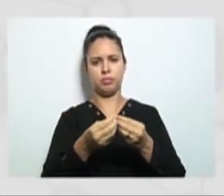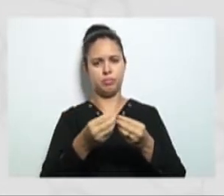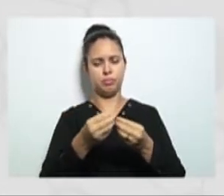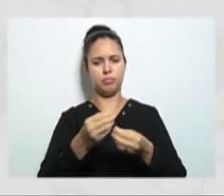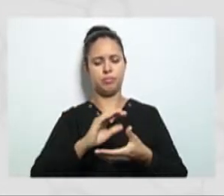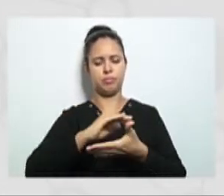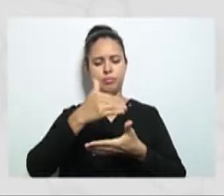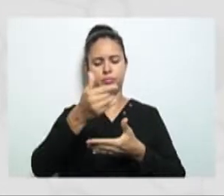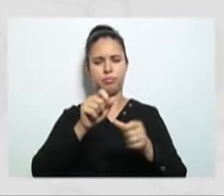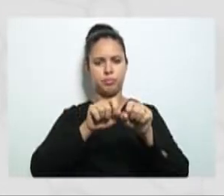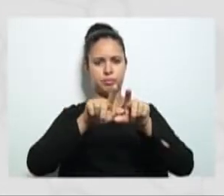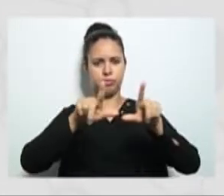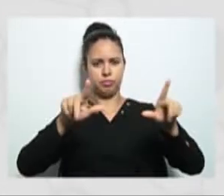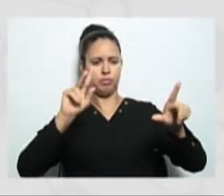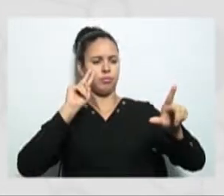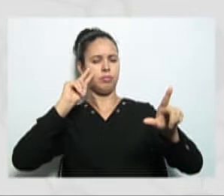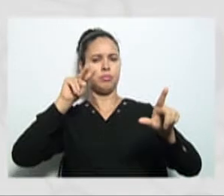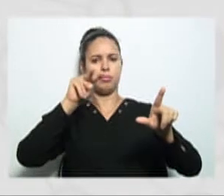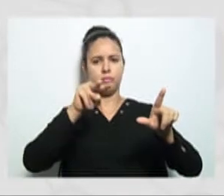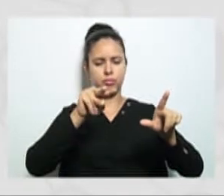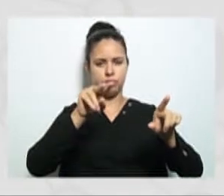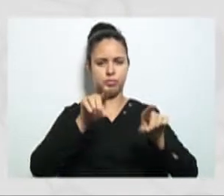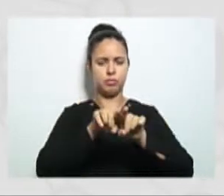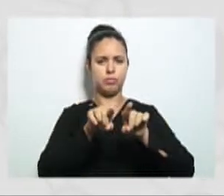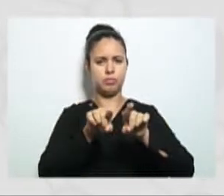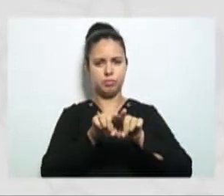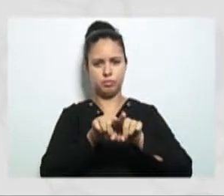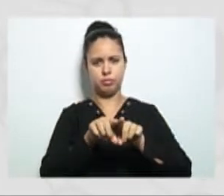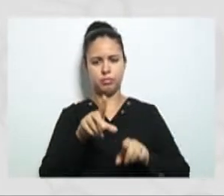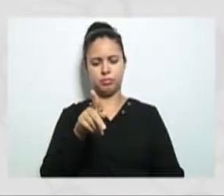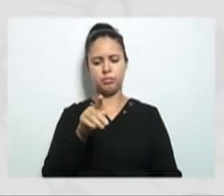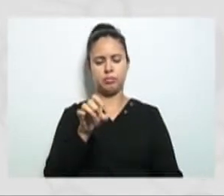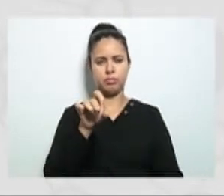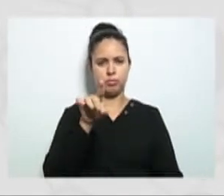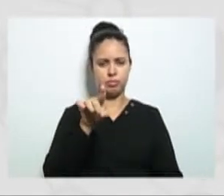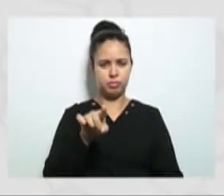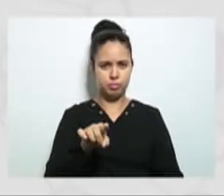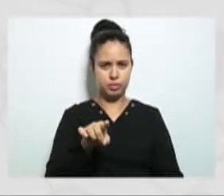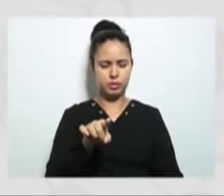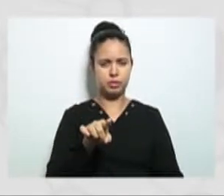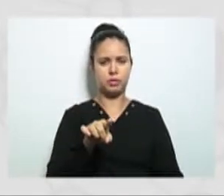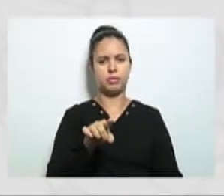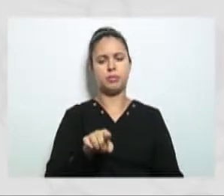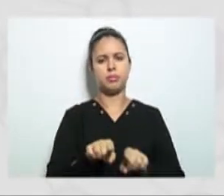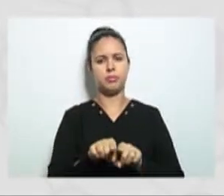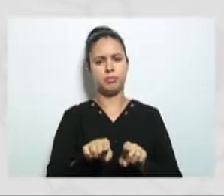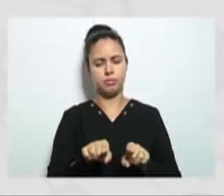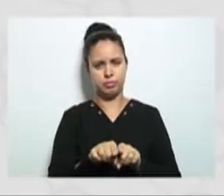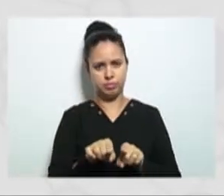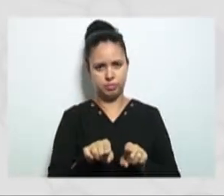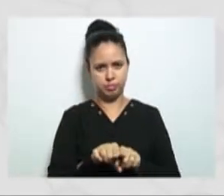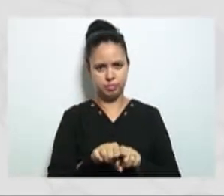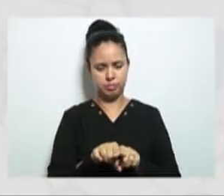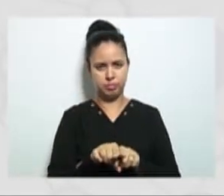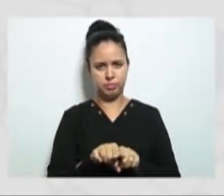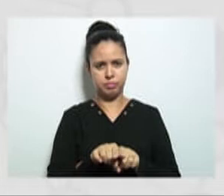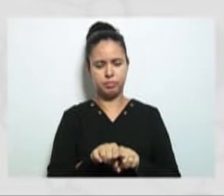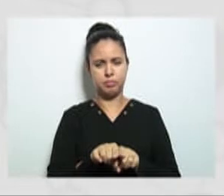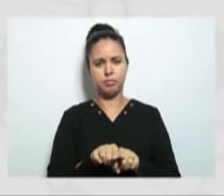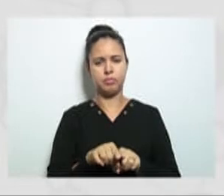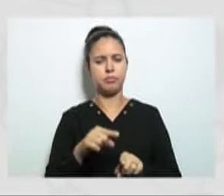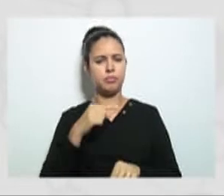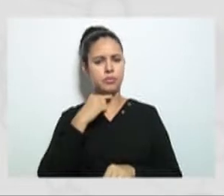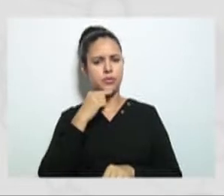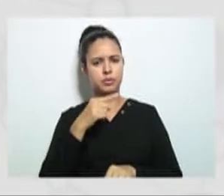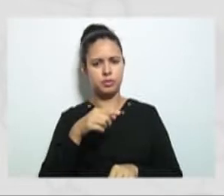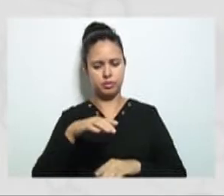olhos. Tem que ter apoio para os pés e pernas, isso aqui é muito importante para quem tem estatura baixa, não é isso? Que fica de uma forma mais confortável, não consegue apoiar o pé